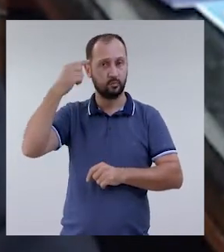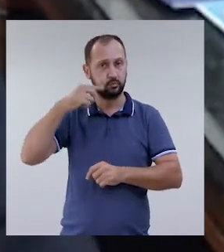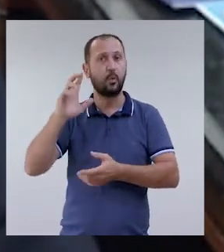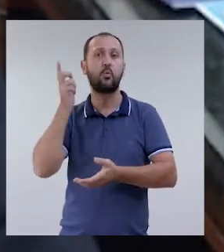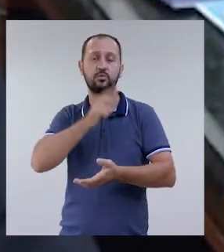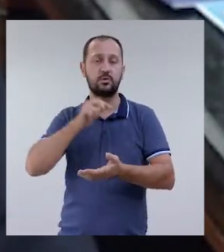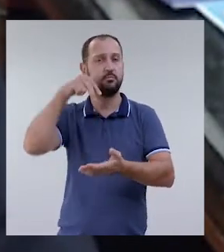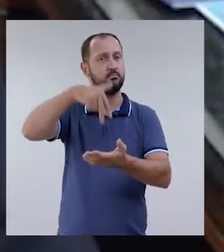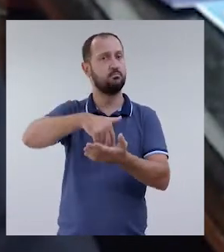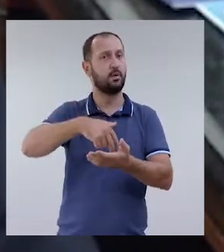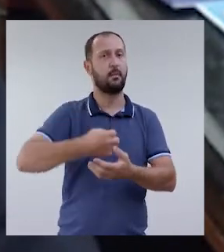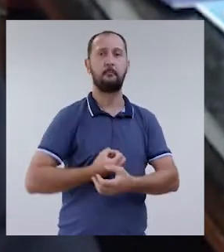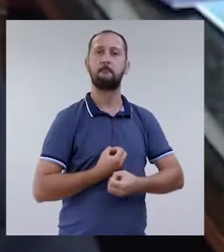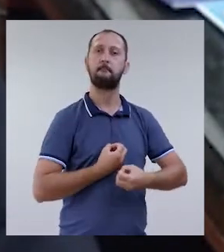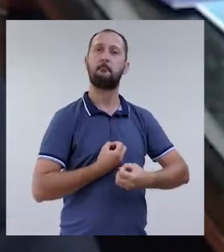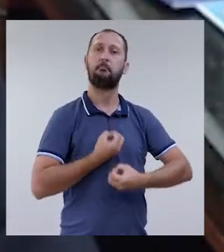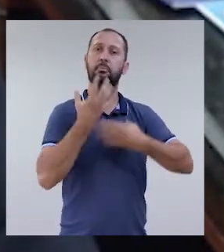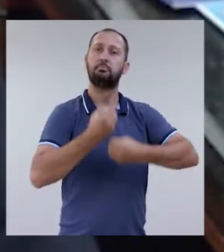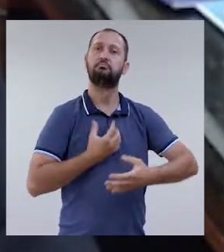oral. Aliás,